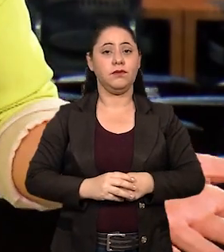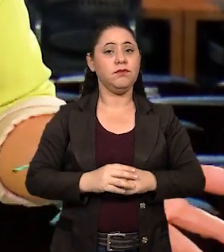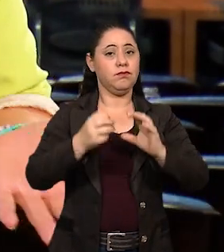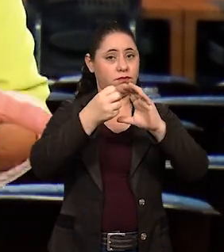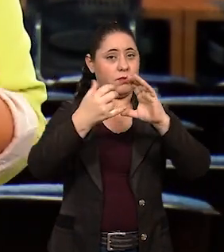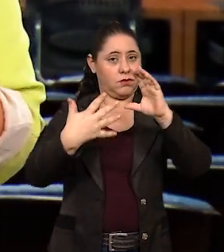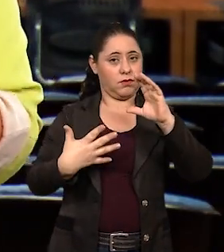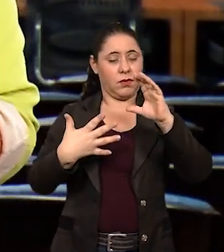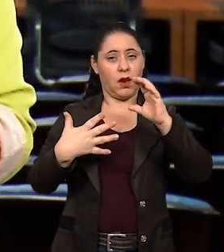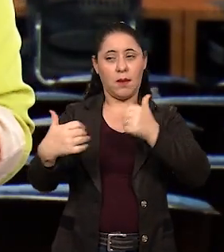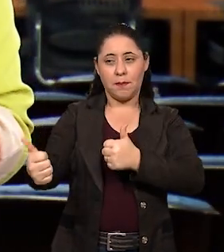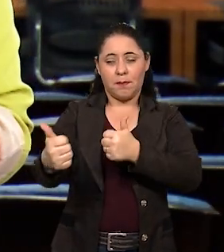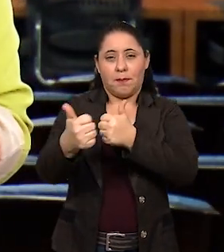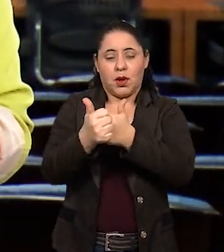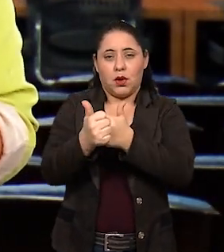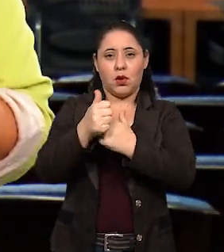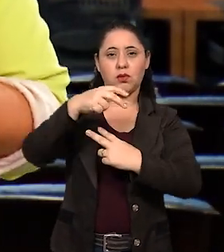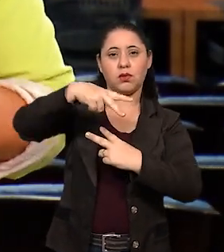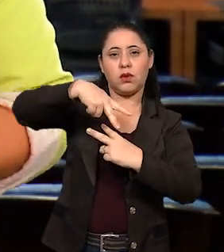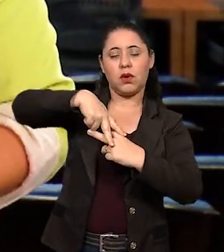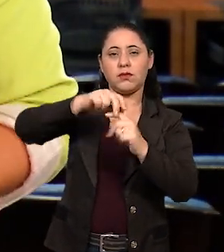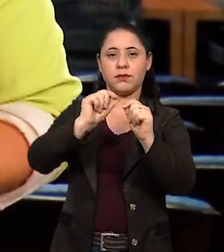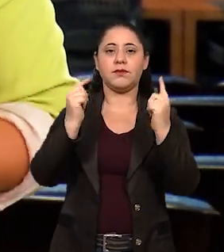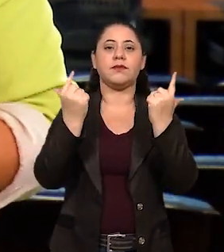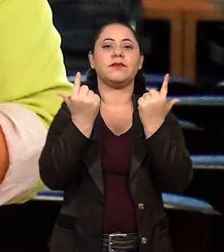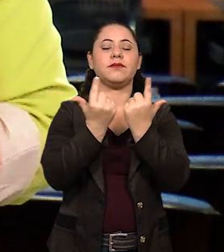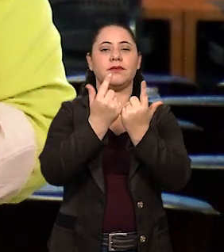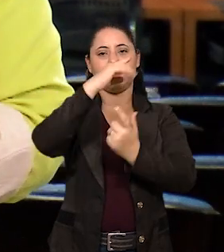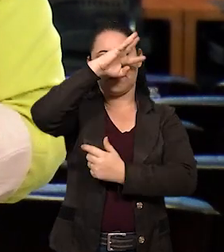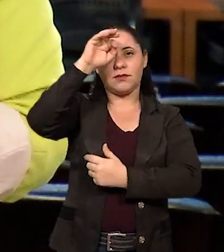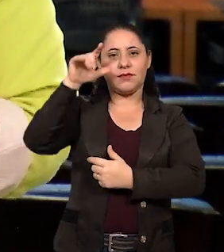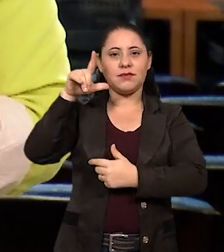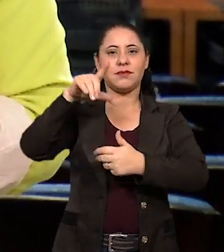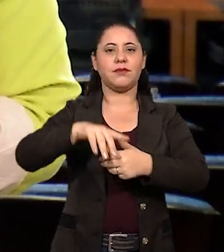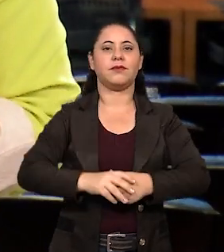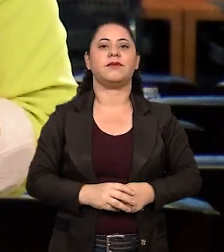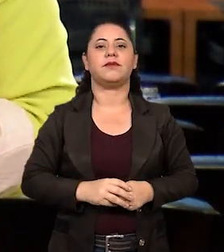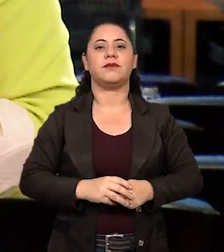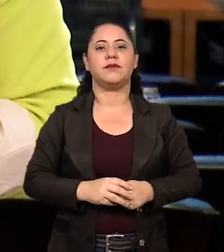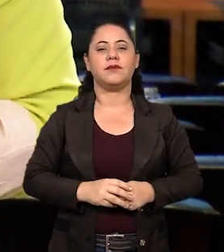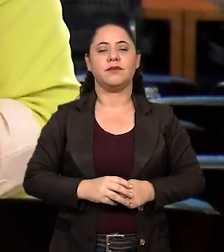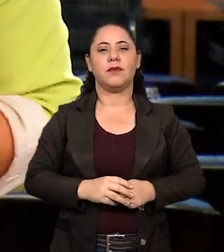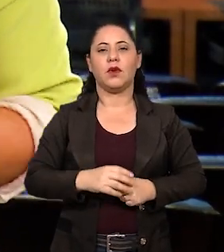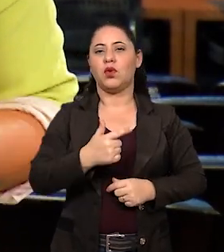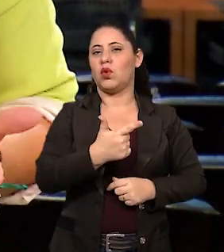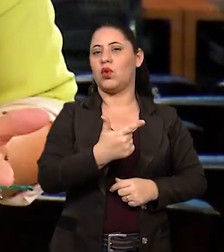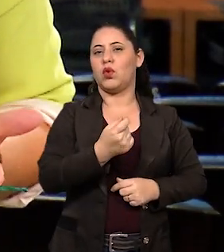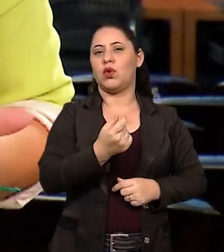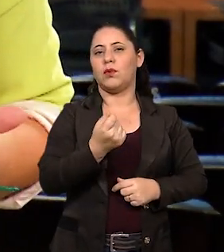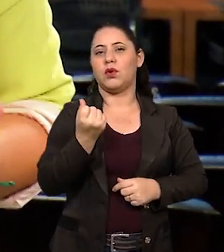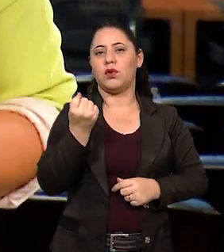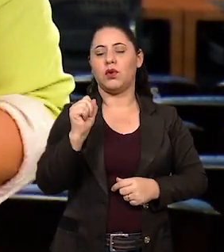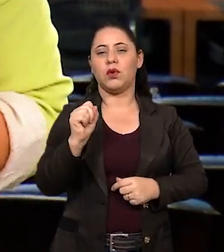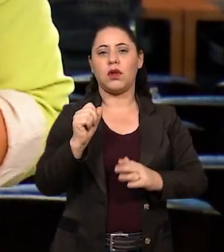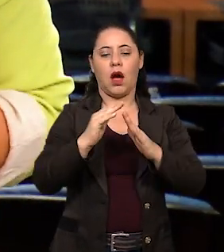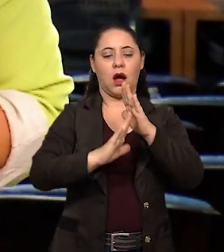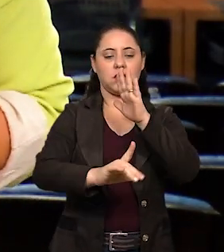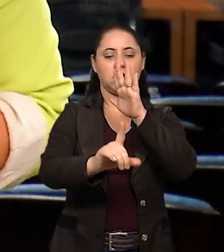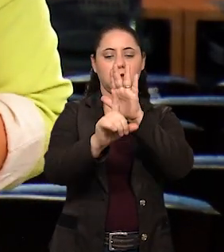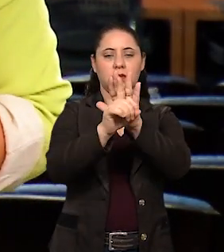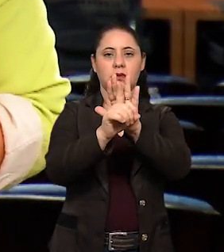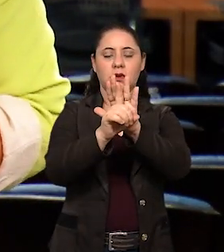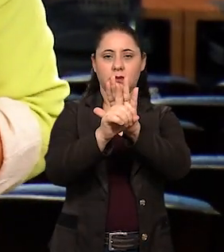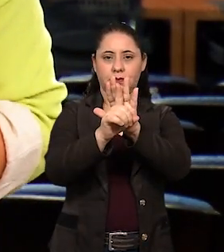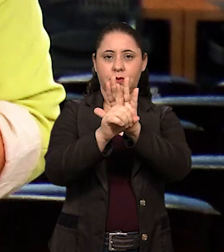Esses fatores aproximaram a Ordem Demolei da Assembleia Legislativa de Mato Grosso do Sul. Em 2008, a Casa